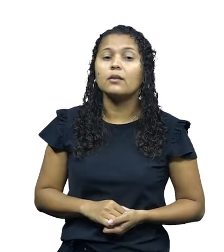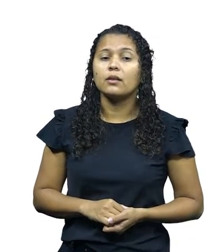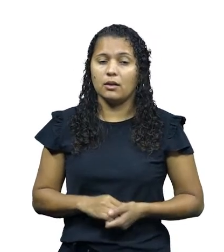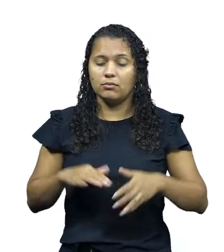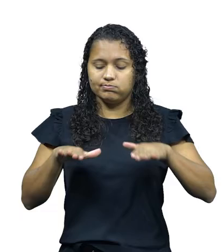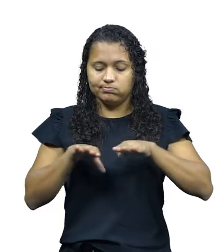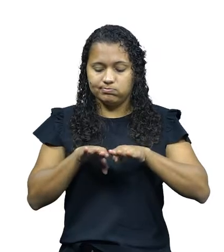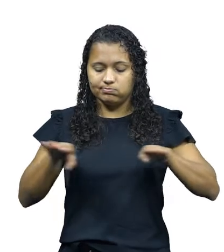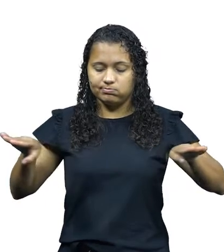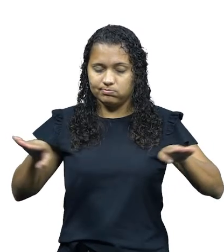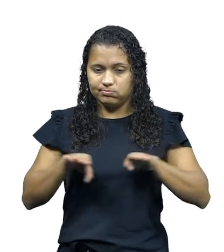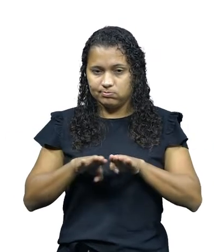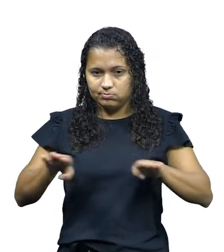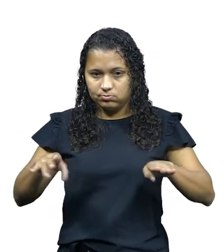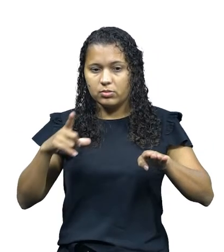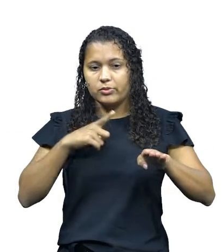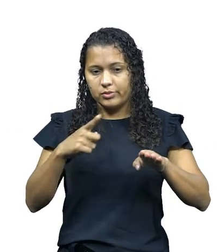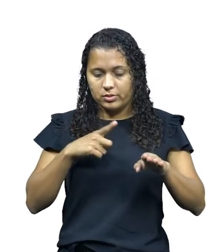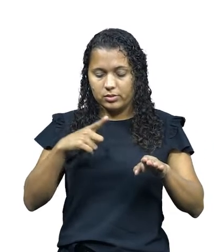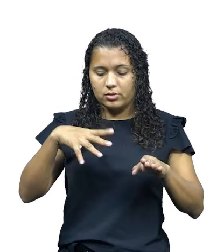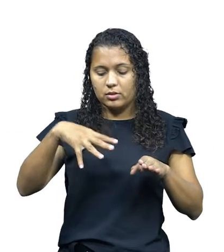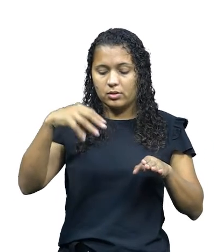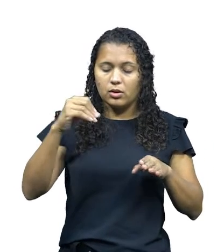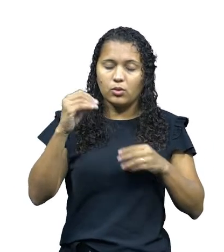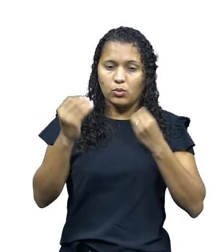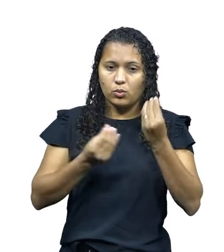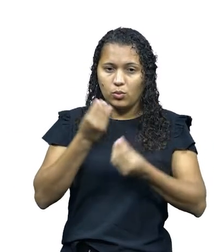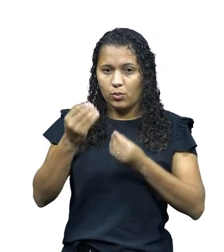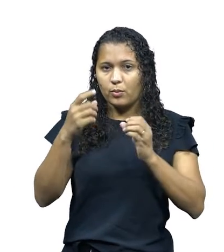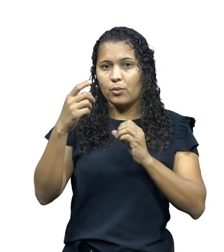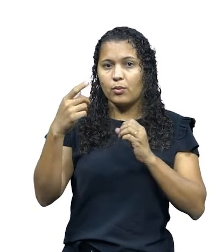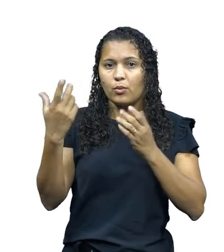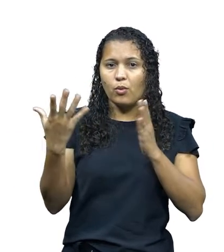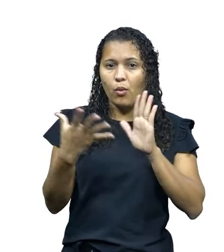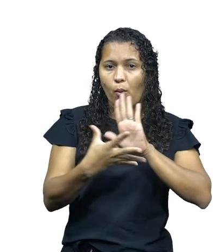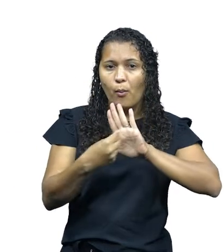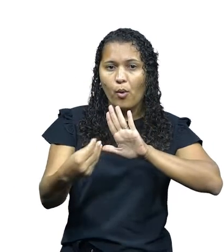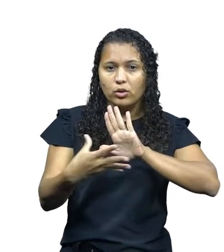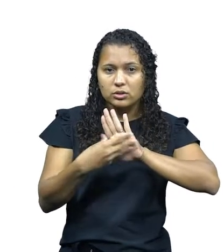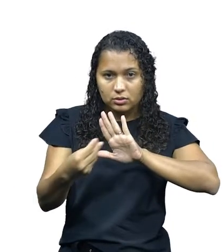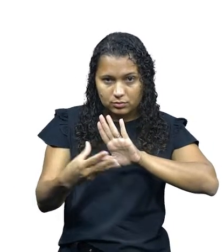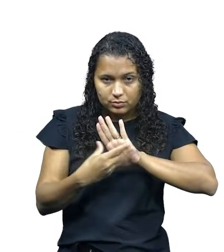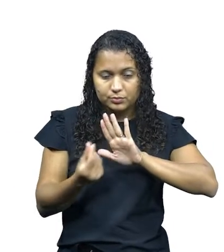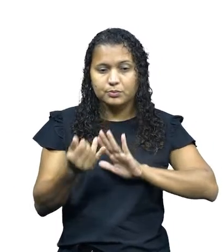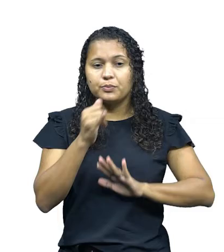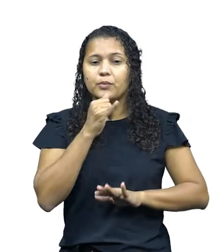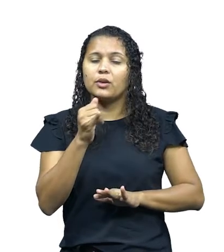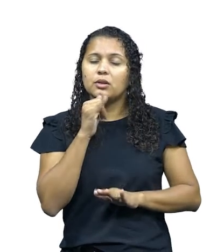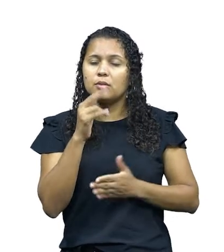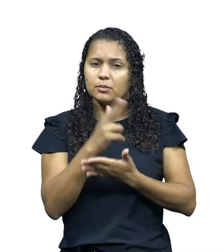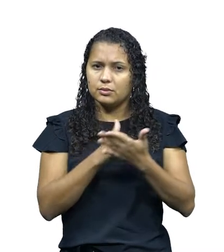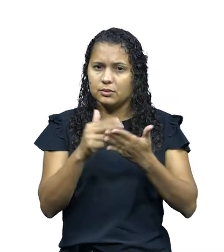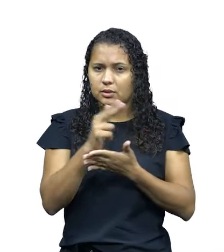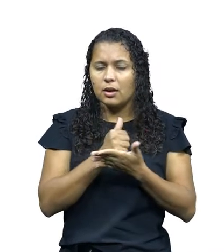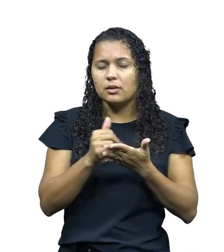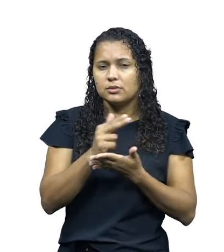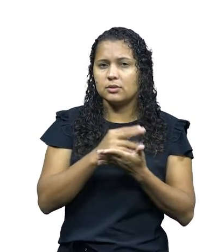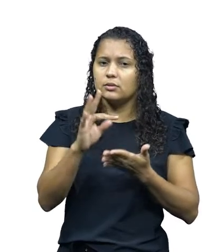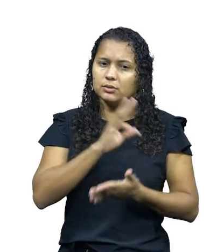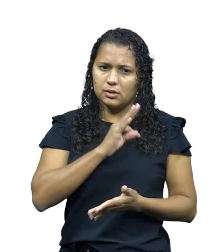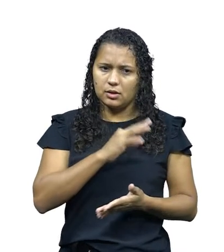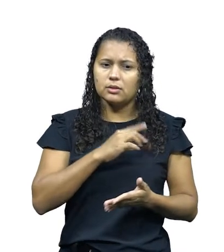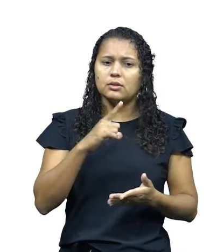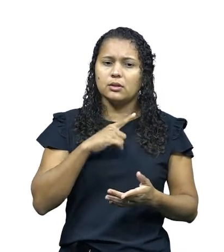a superfície onde se projeta o modelo, né? Então, em desenho técnico, usamos